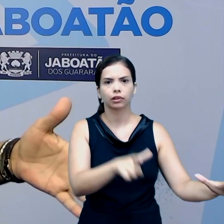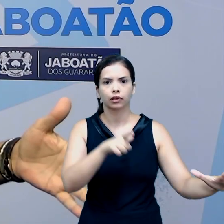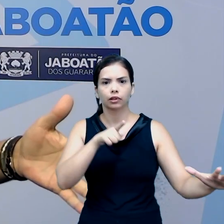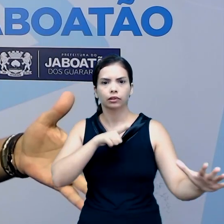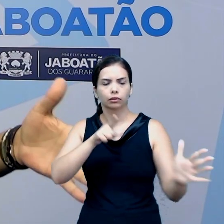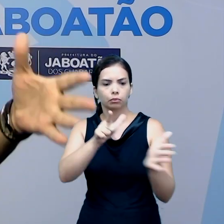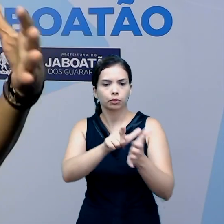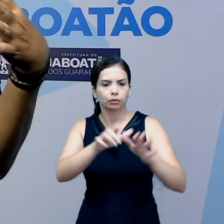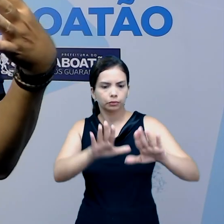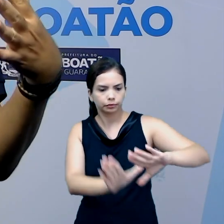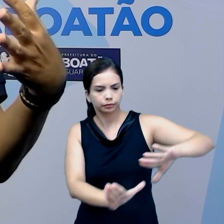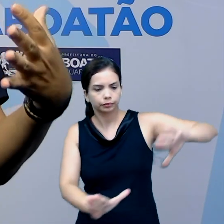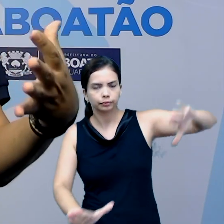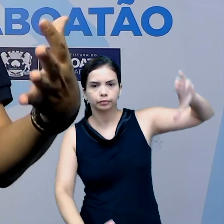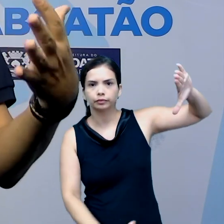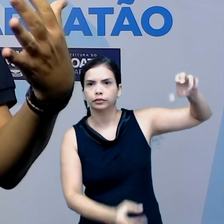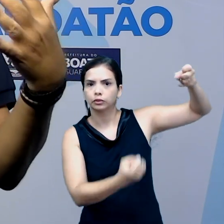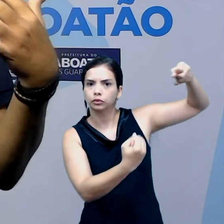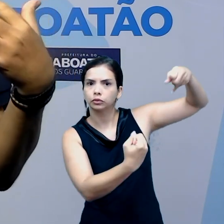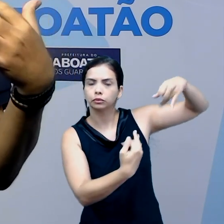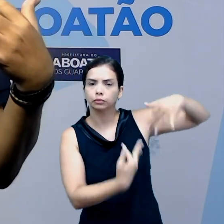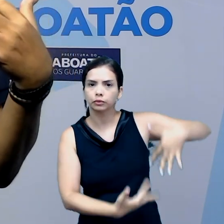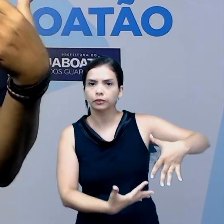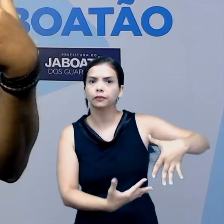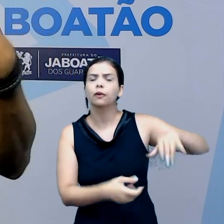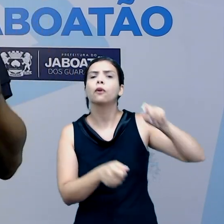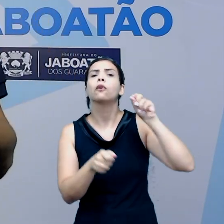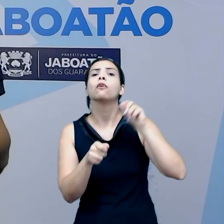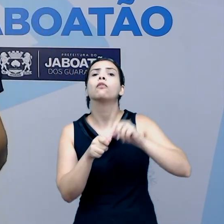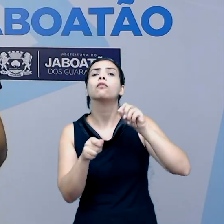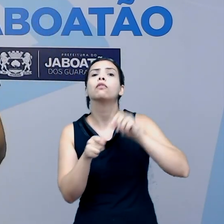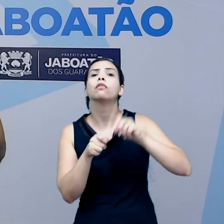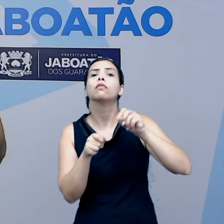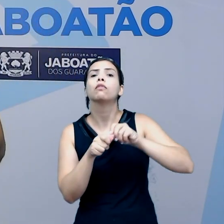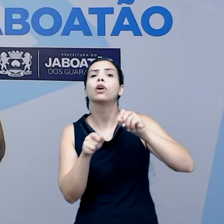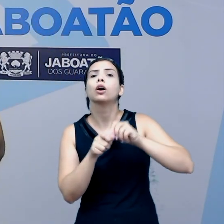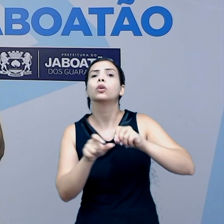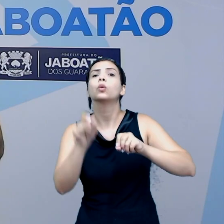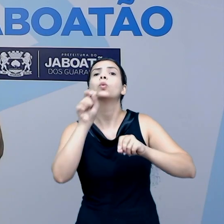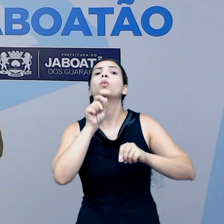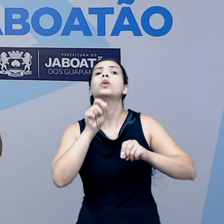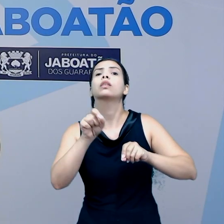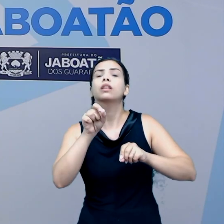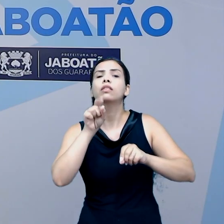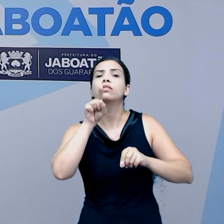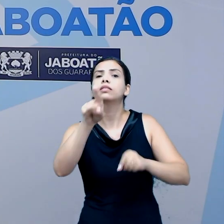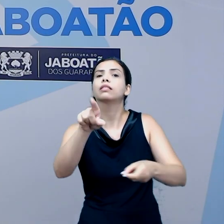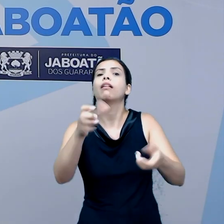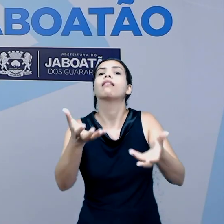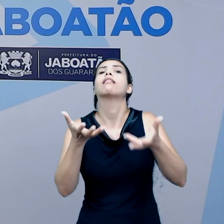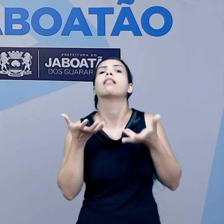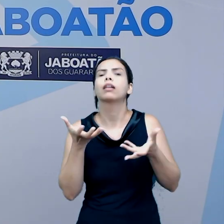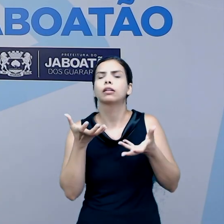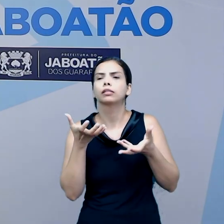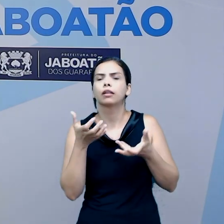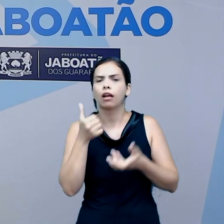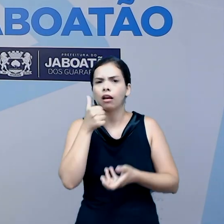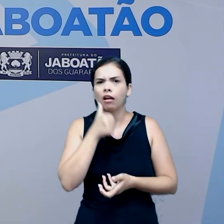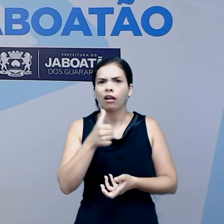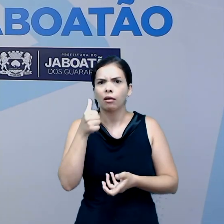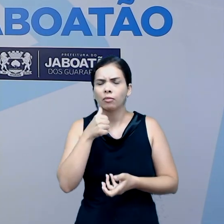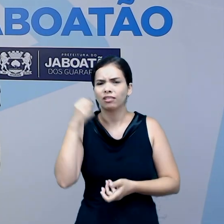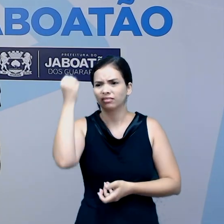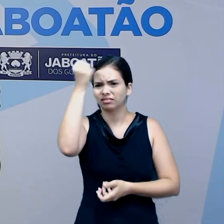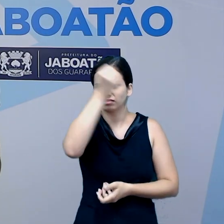cartaz dizendo e faça de mim o que você quiser oi e ela ficou por